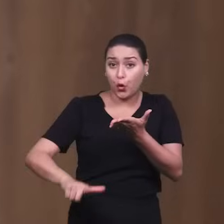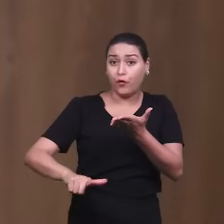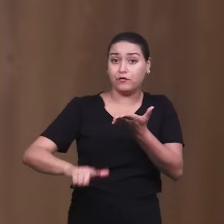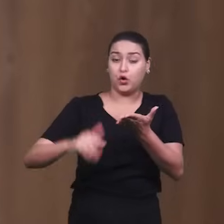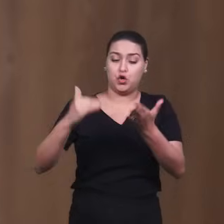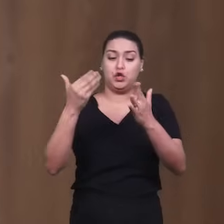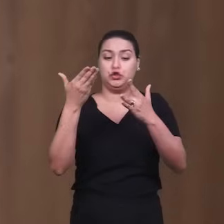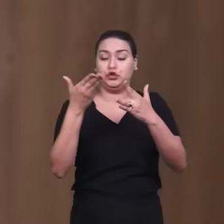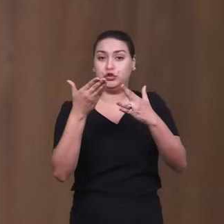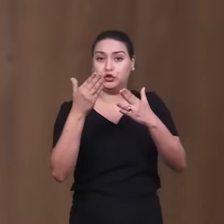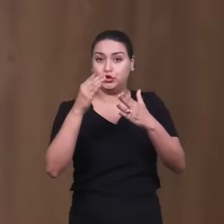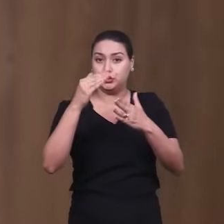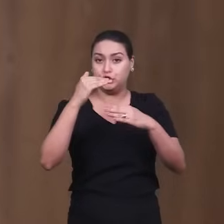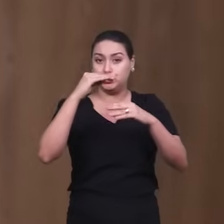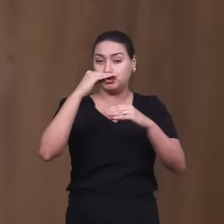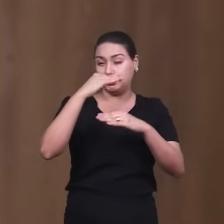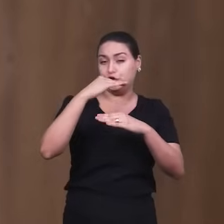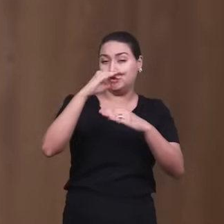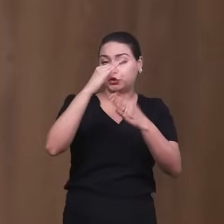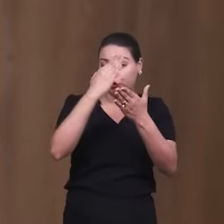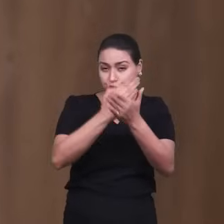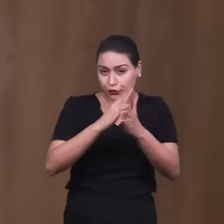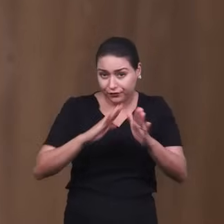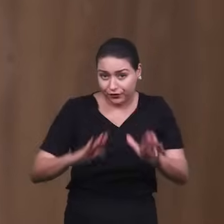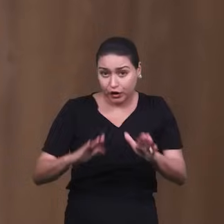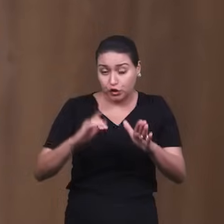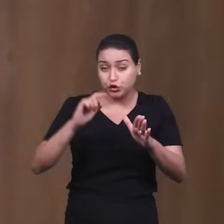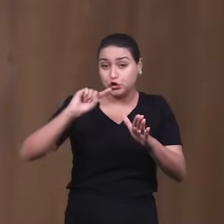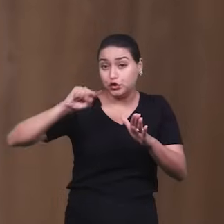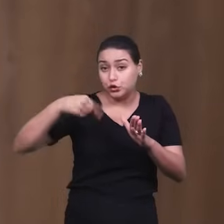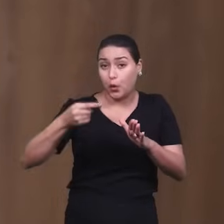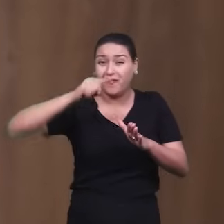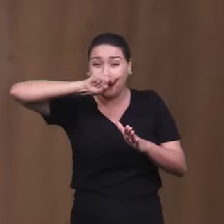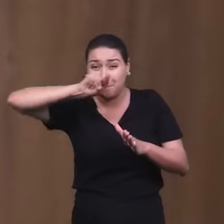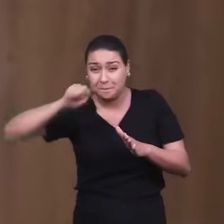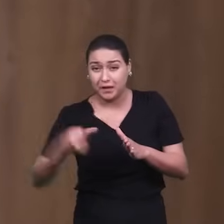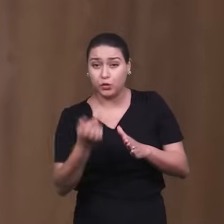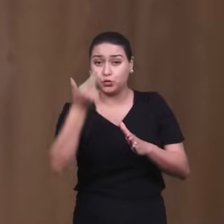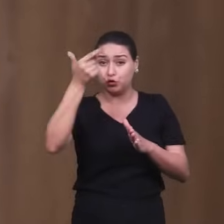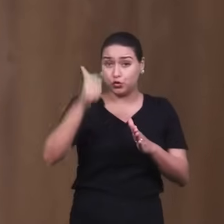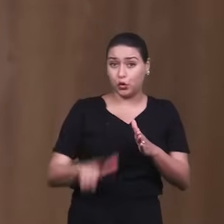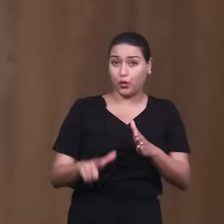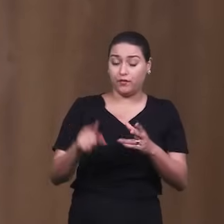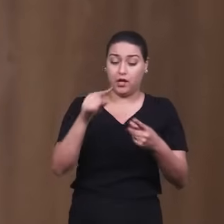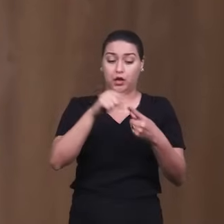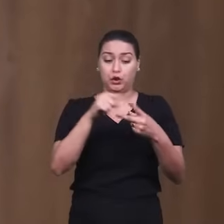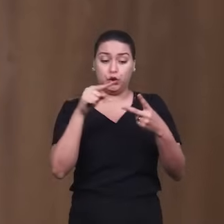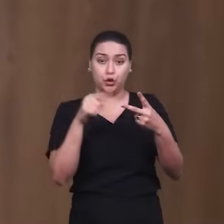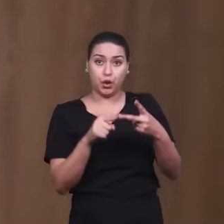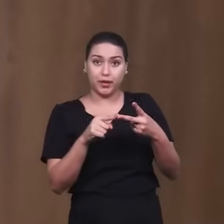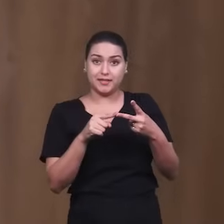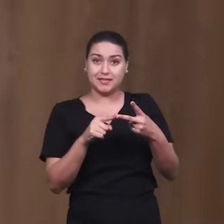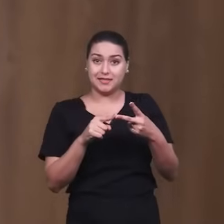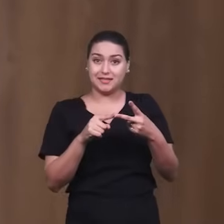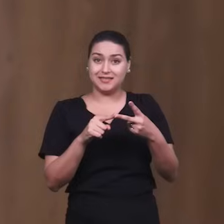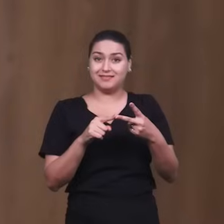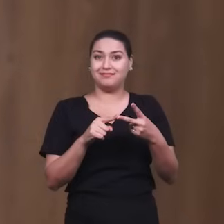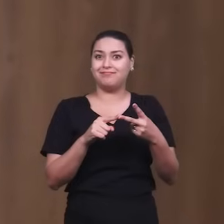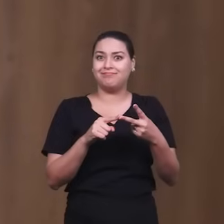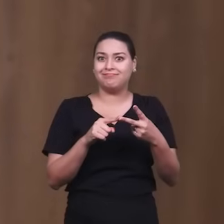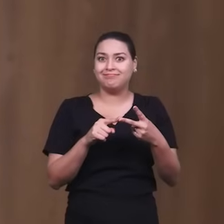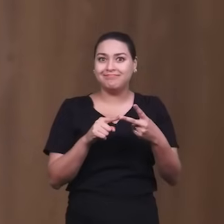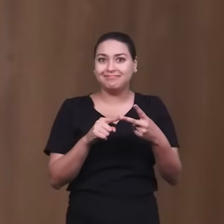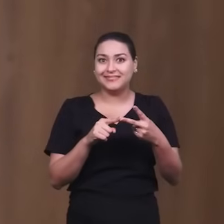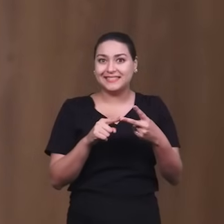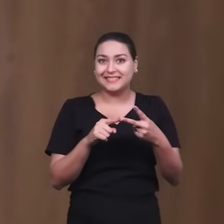por 1000. Parte de novo. Né? Aí você pega esse pedacinho, vai partir ele de novo, é lá em 1000 pedacinhos. Aí você pega 2